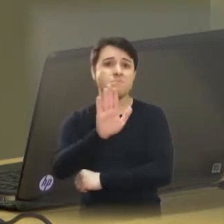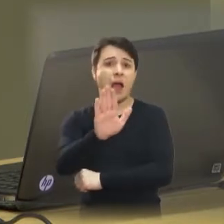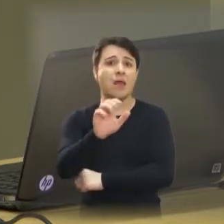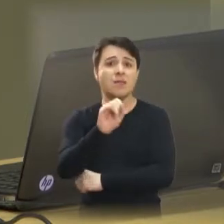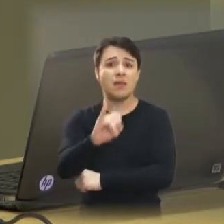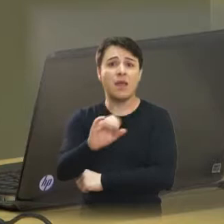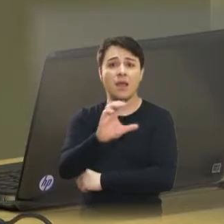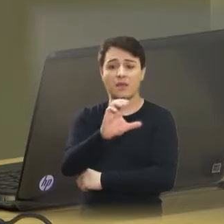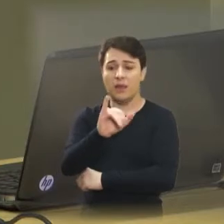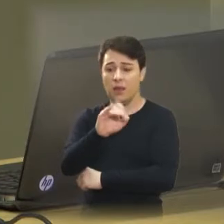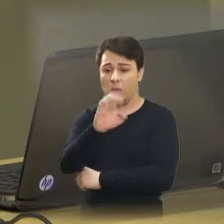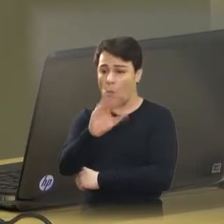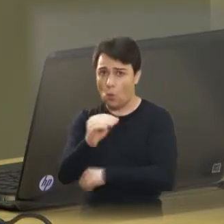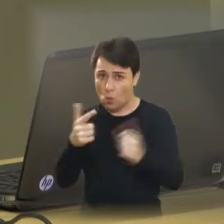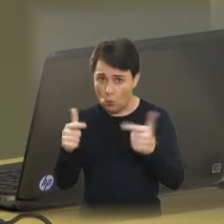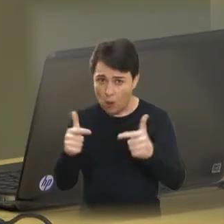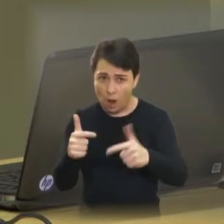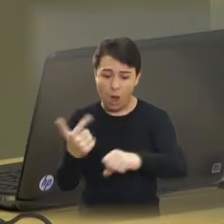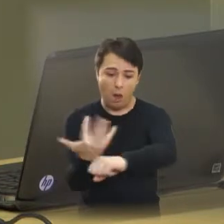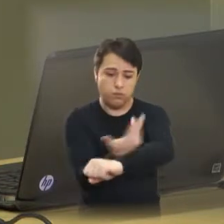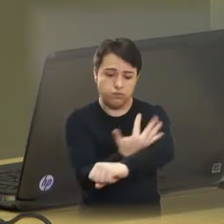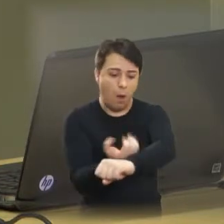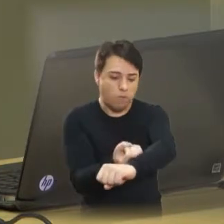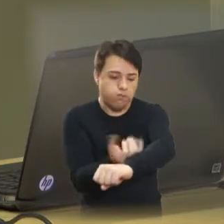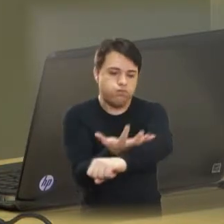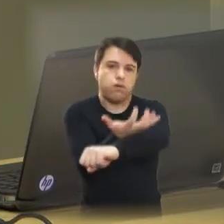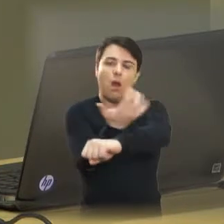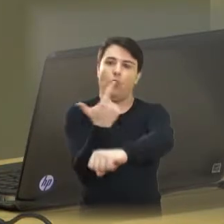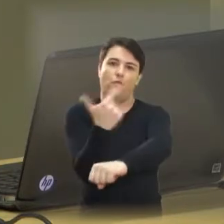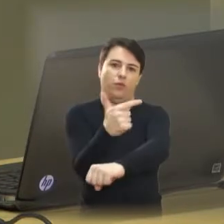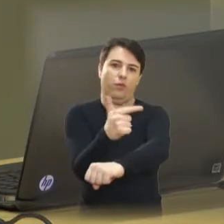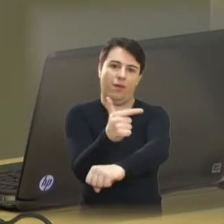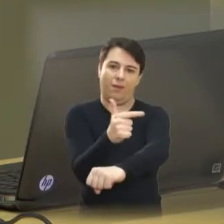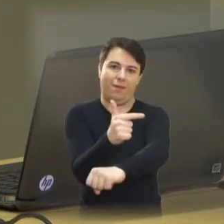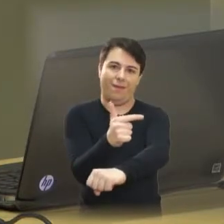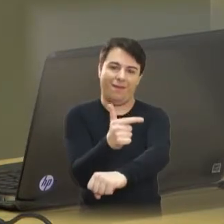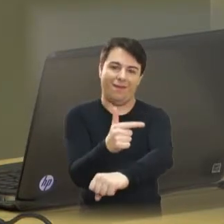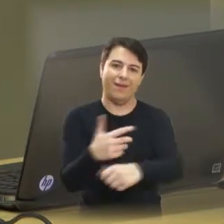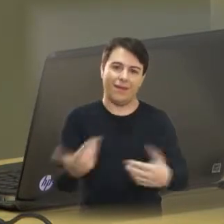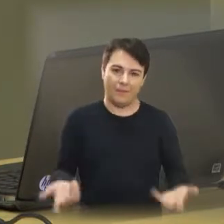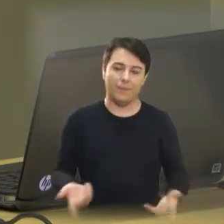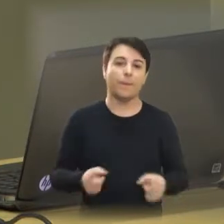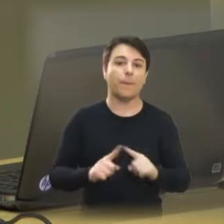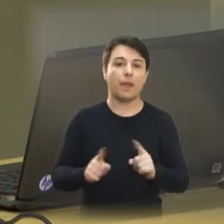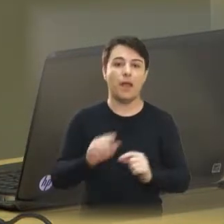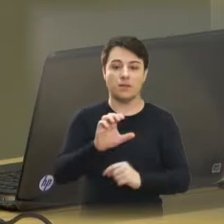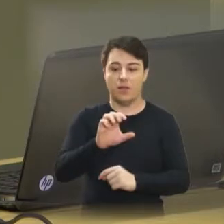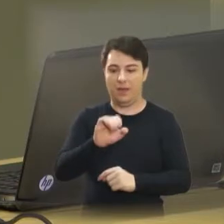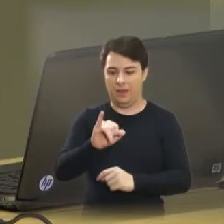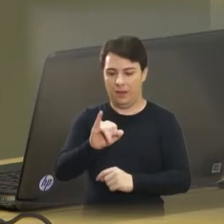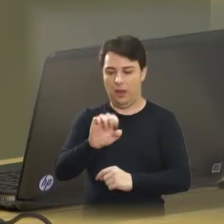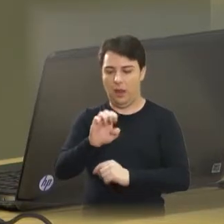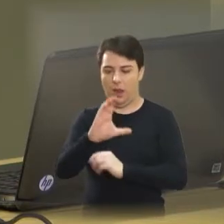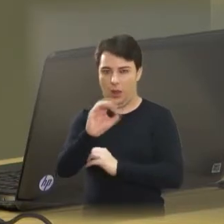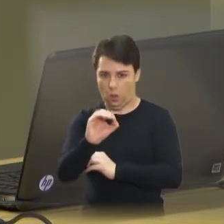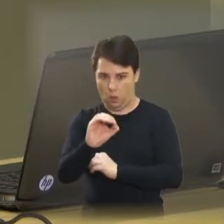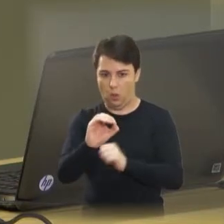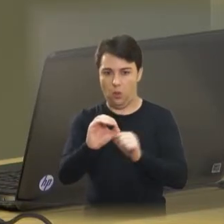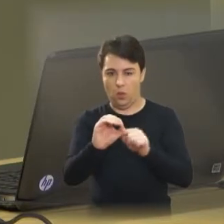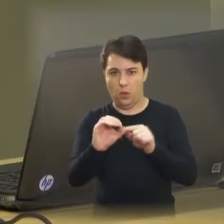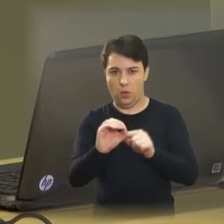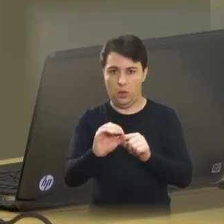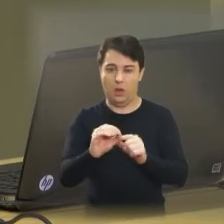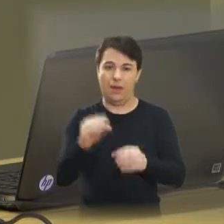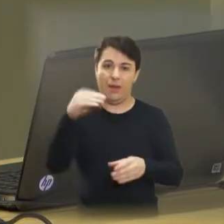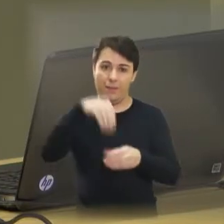APP não consegue se formar no ambiente urbano. Não existe essa faixa de transição. Então, o CIECO, no plano